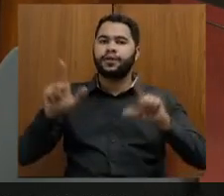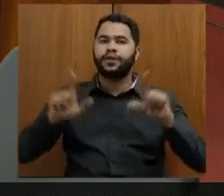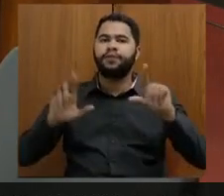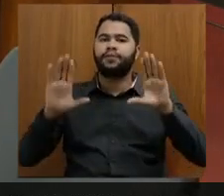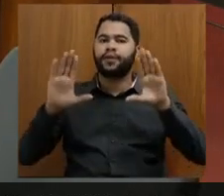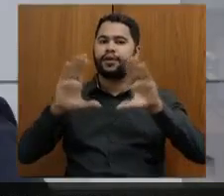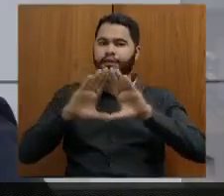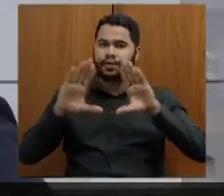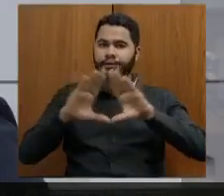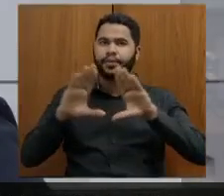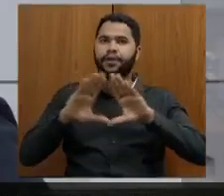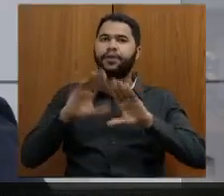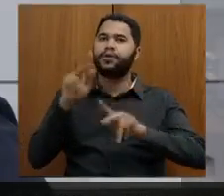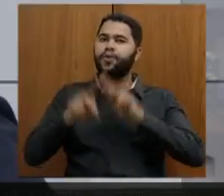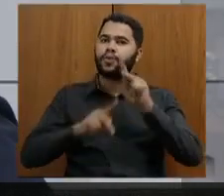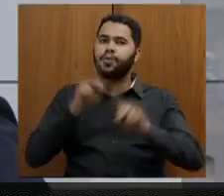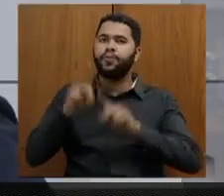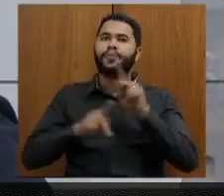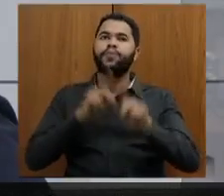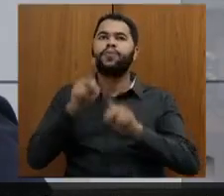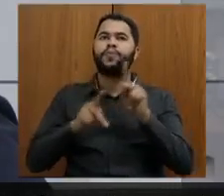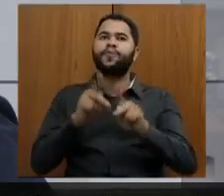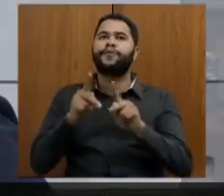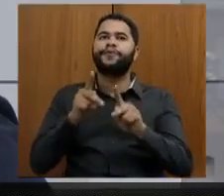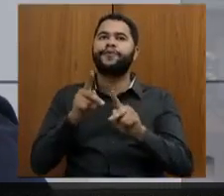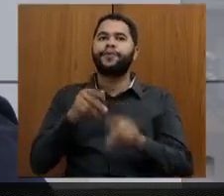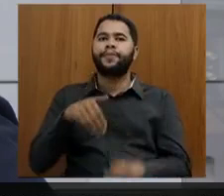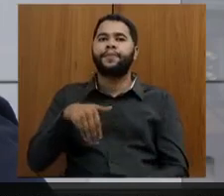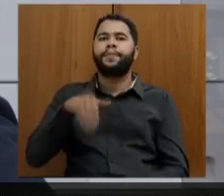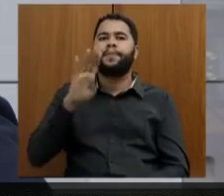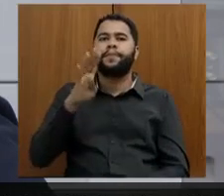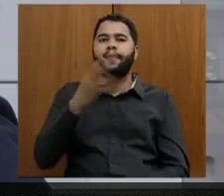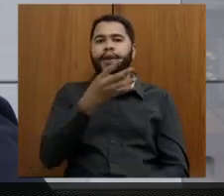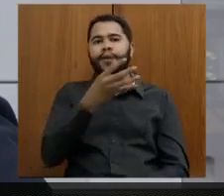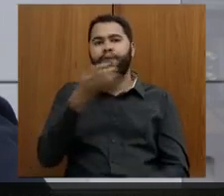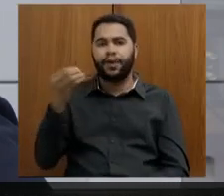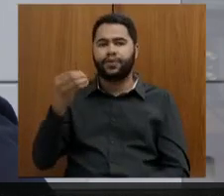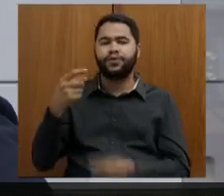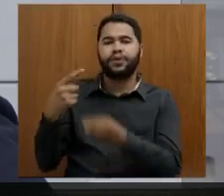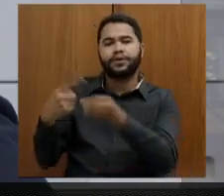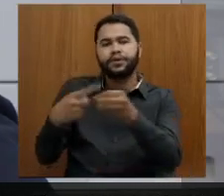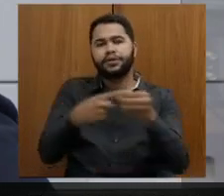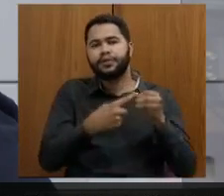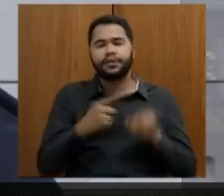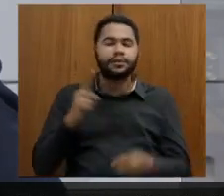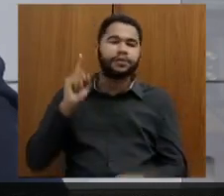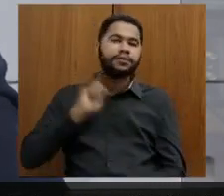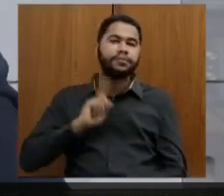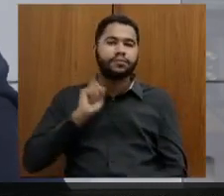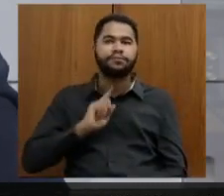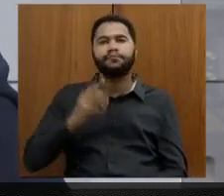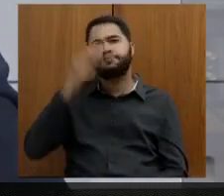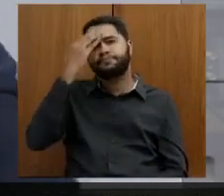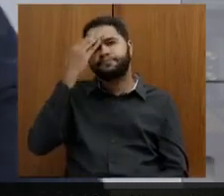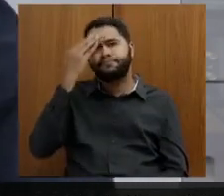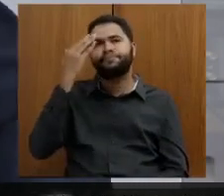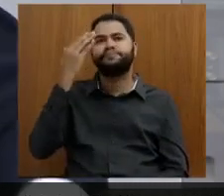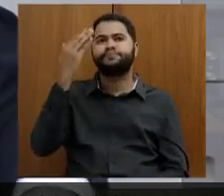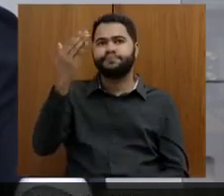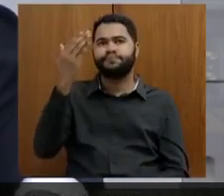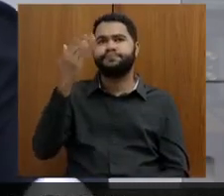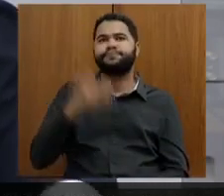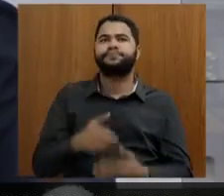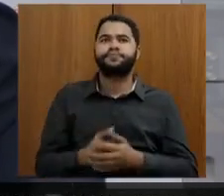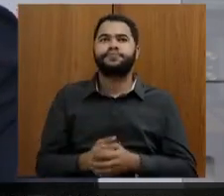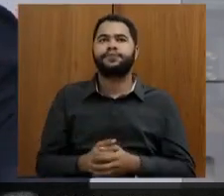que nosso povo aqui mandando a gente para mais de 400 municípios de Minas Gerais Muito obrigado